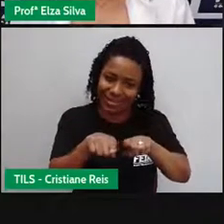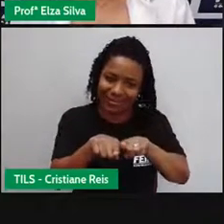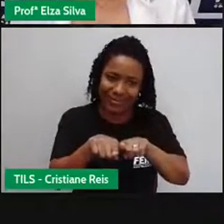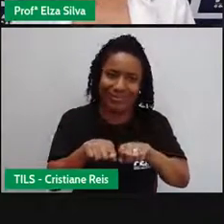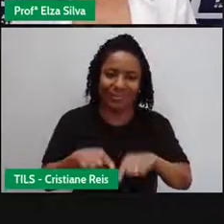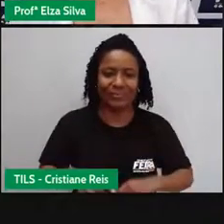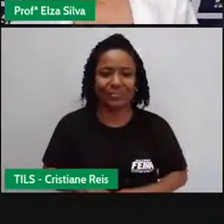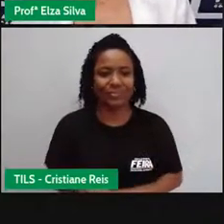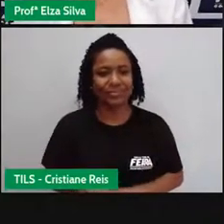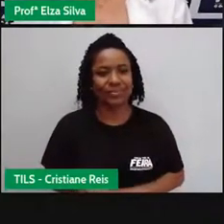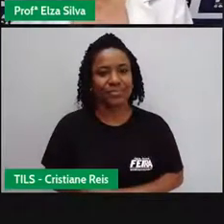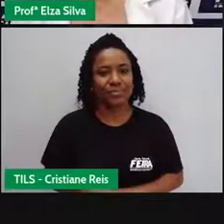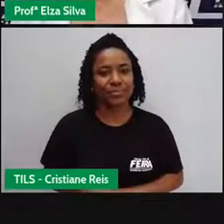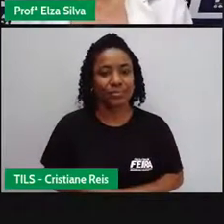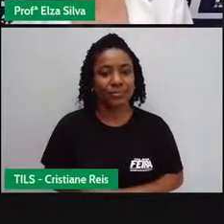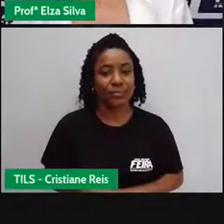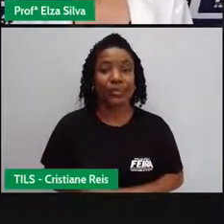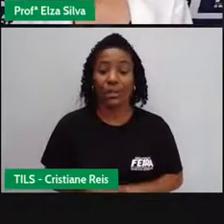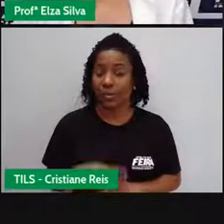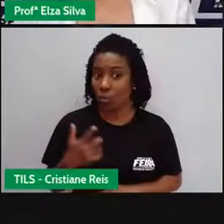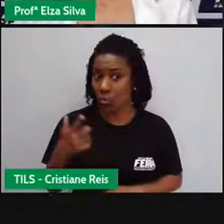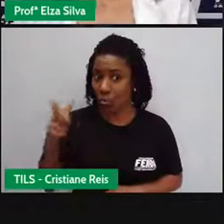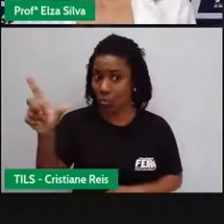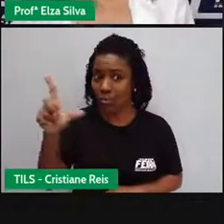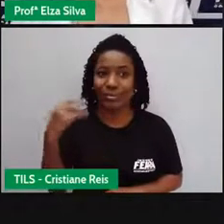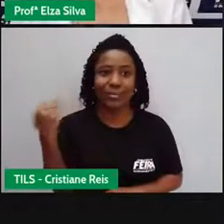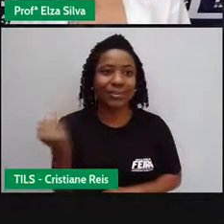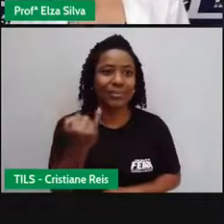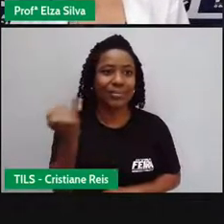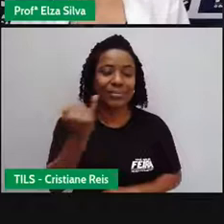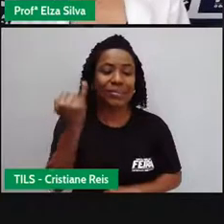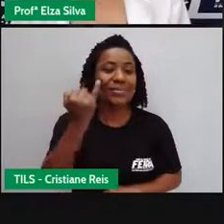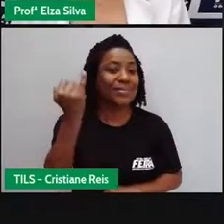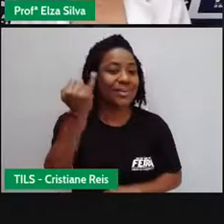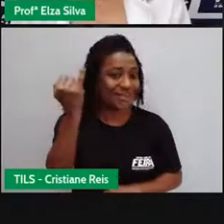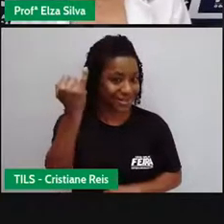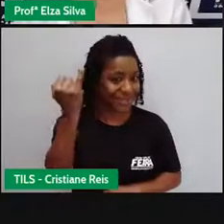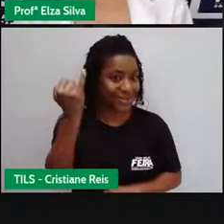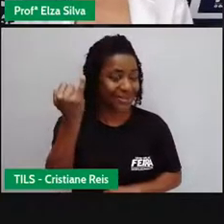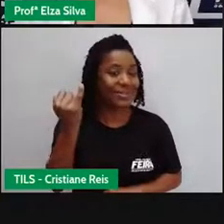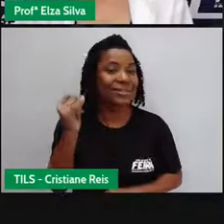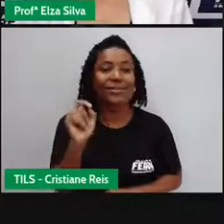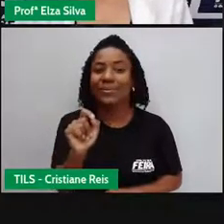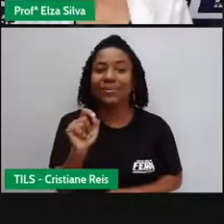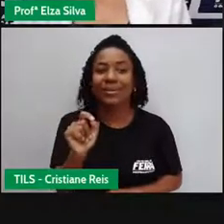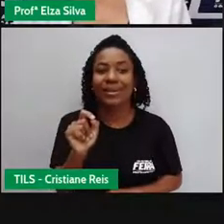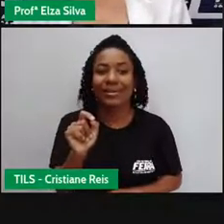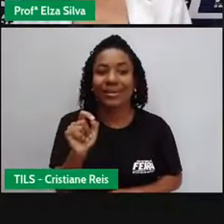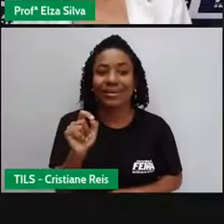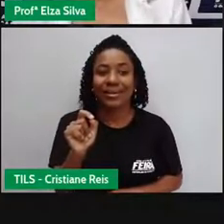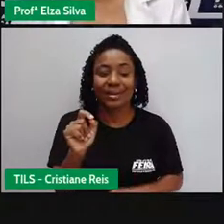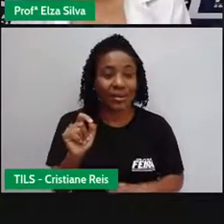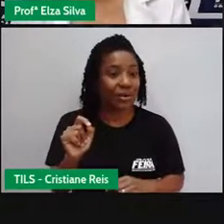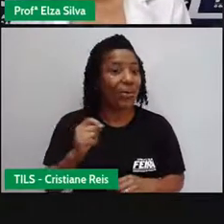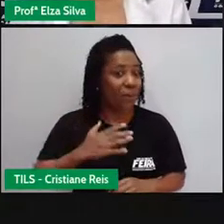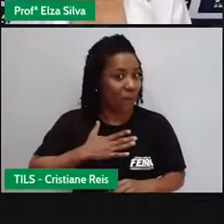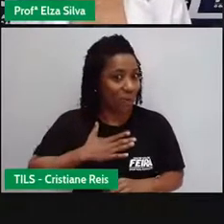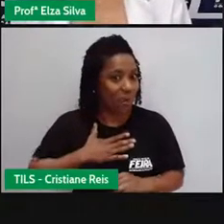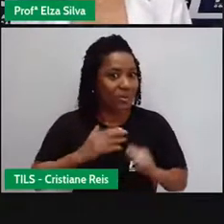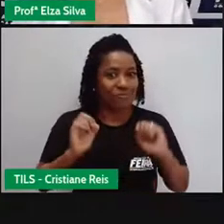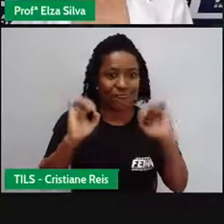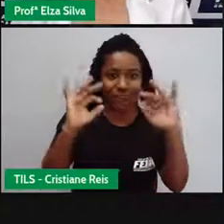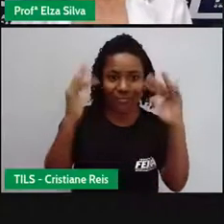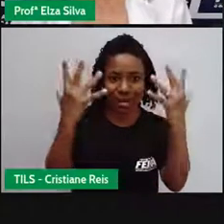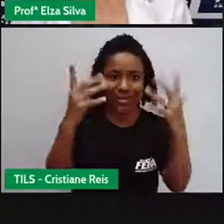Outra coisa também muito importante para os americanos, que lembram essa data do 4 de julho, do Dia da Independência, é